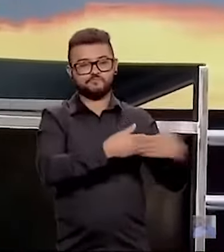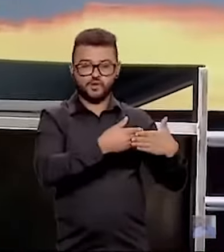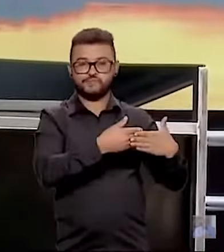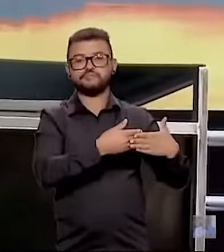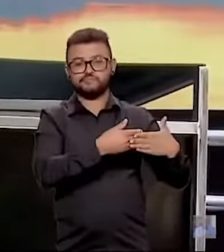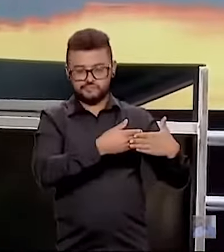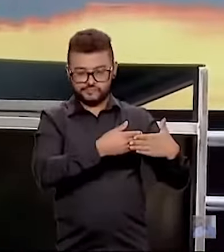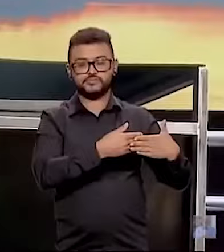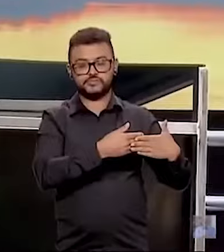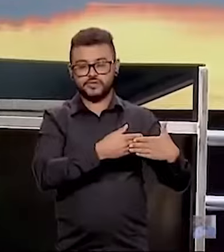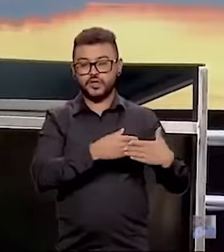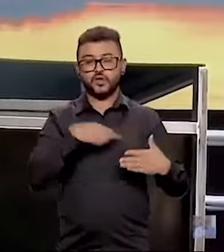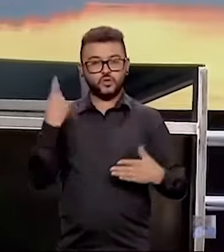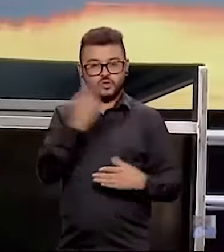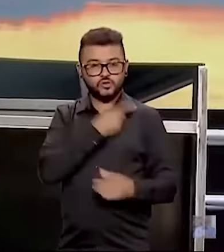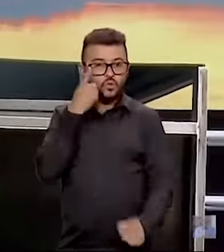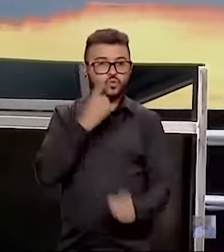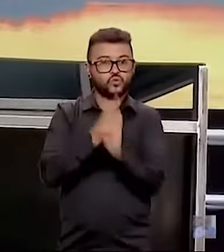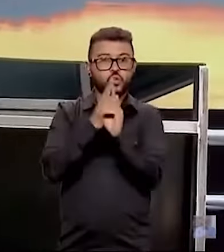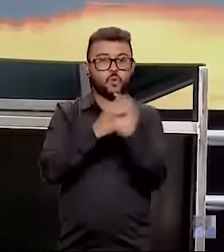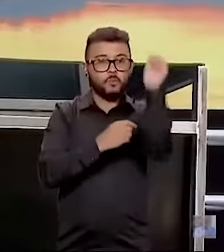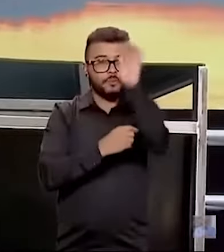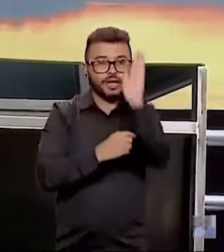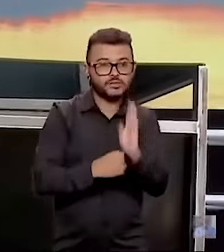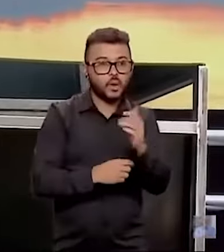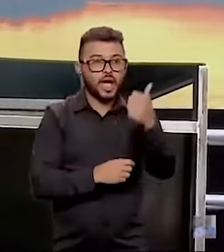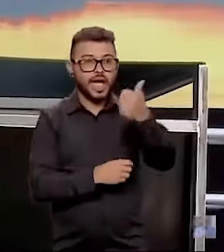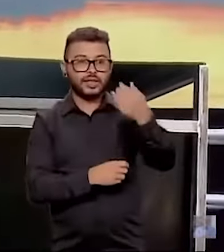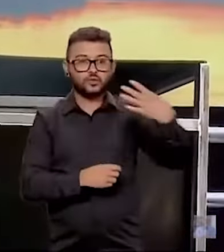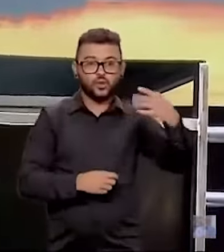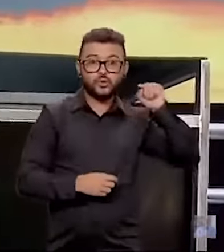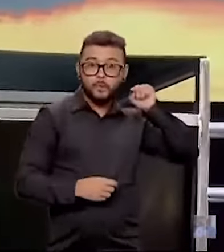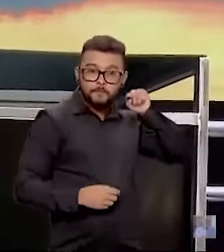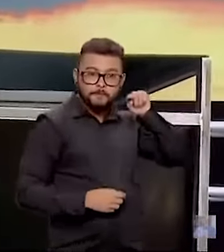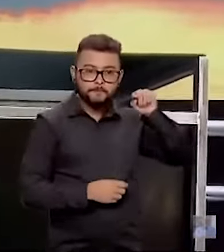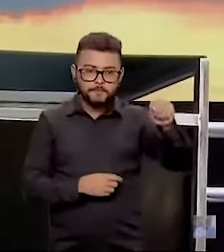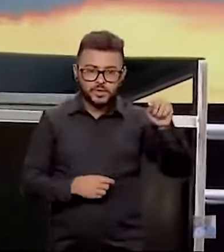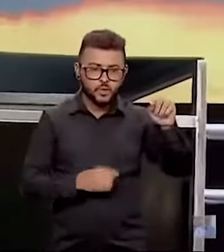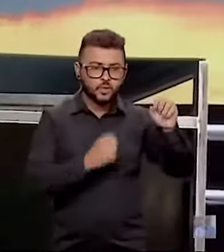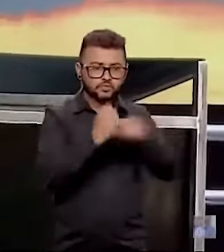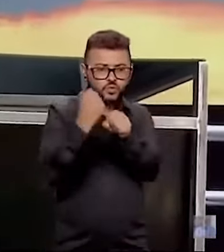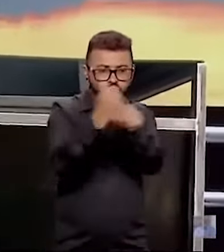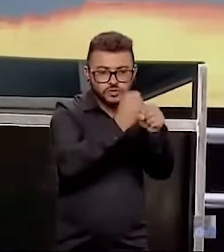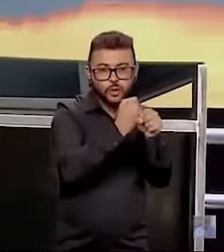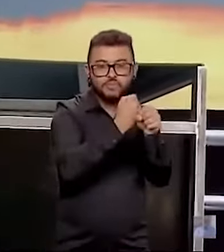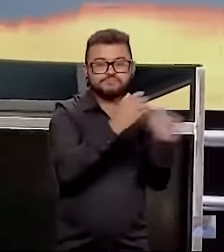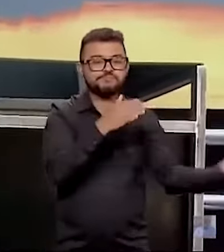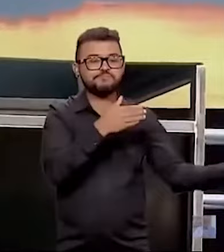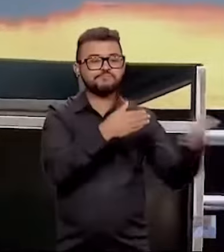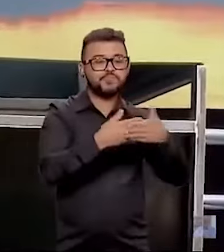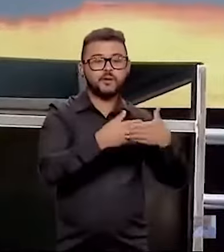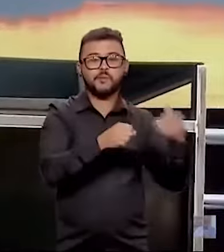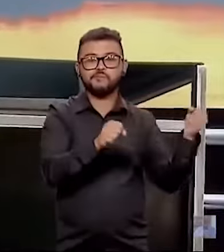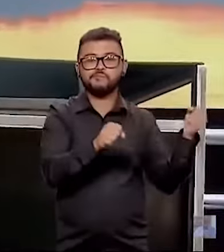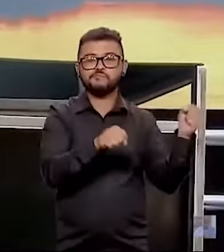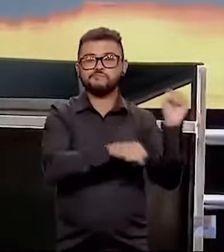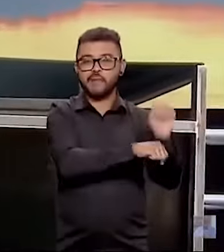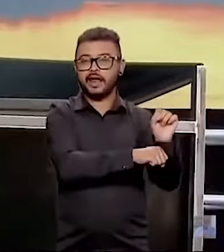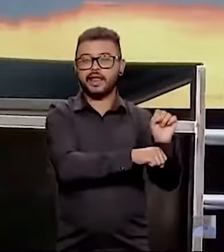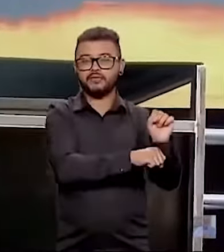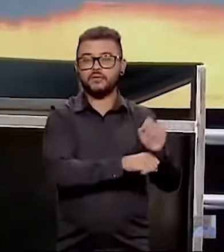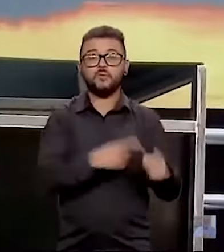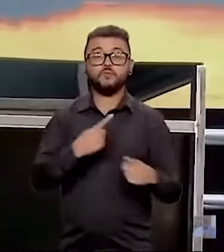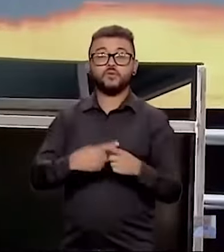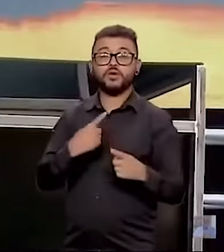paralisadas. Eu vou repetir, nós encontramos o Brasil com 14 mil obras